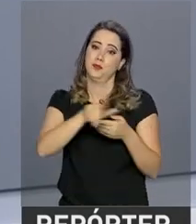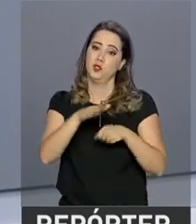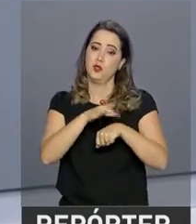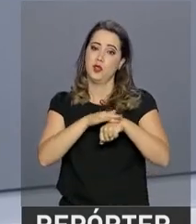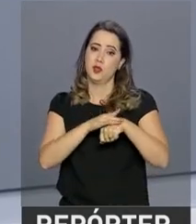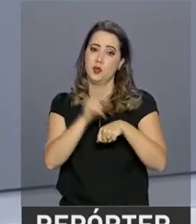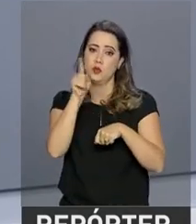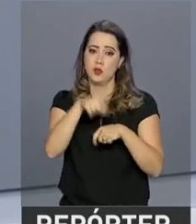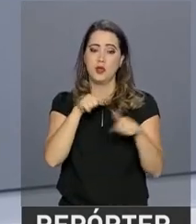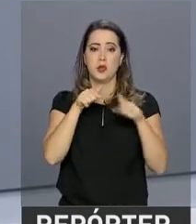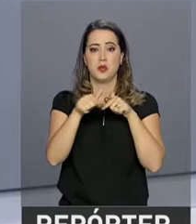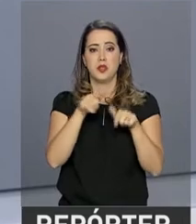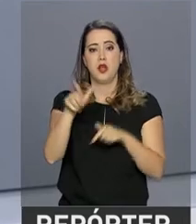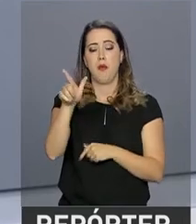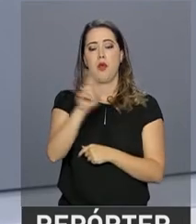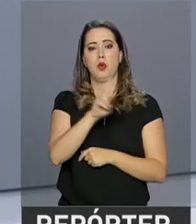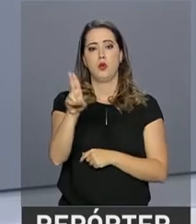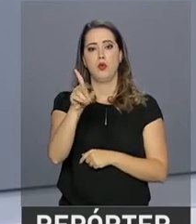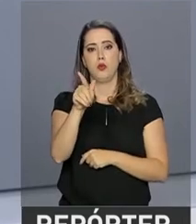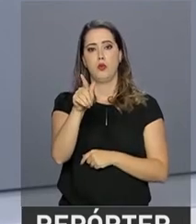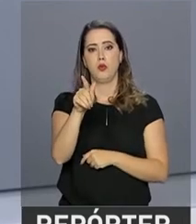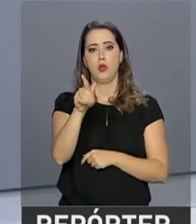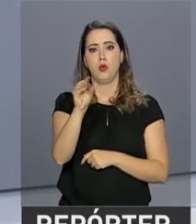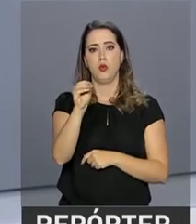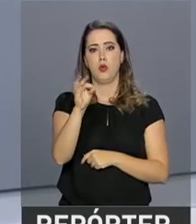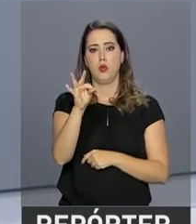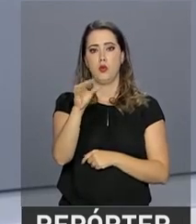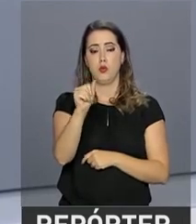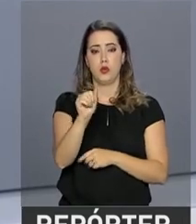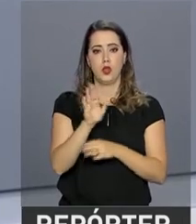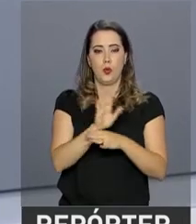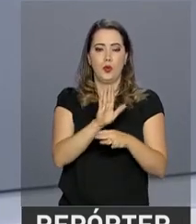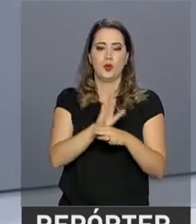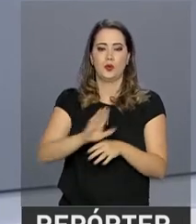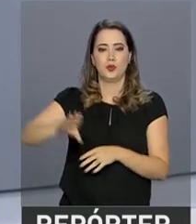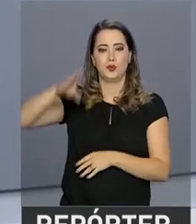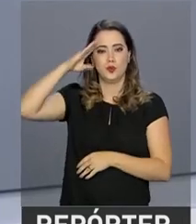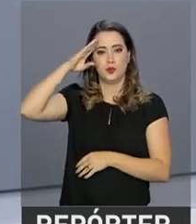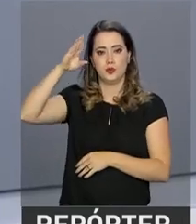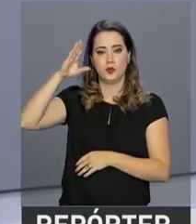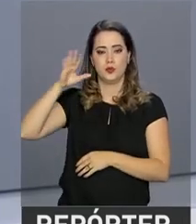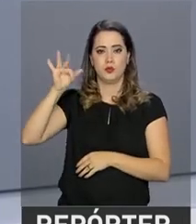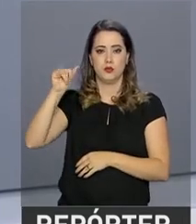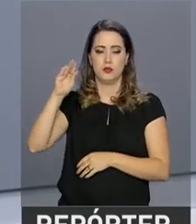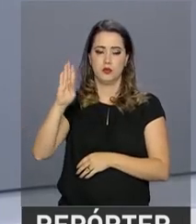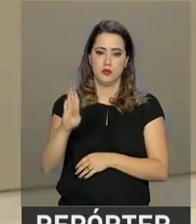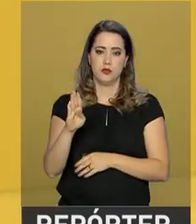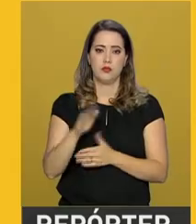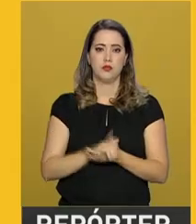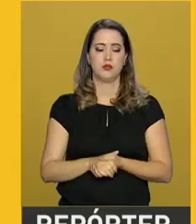operação gota uma ação do ministério da saúde que tem o apoio da força aérea brasileira